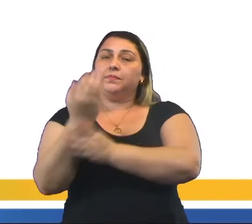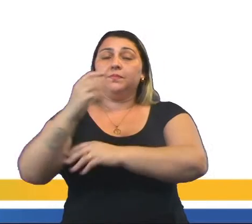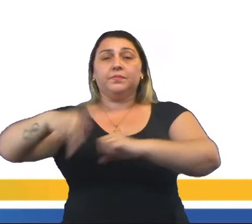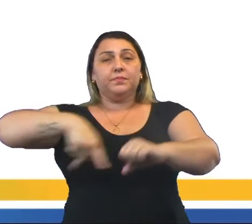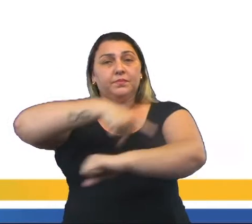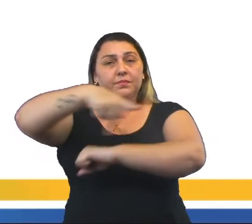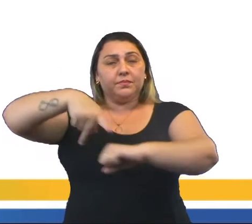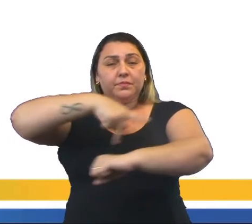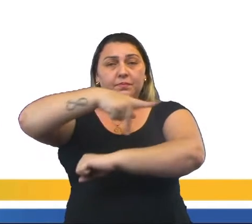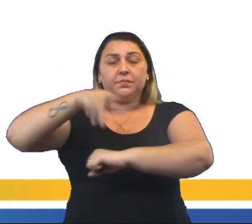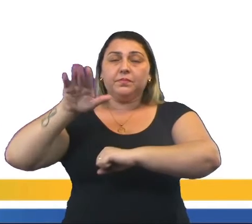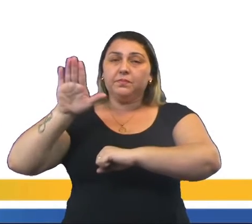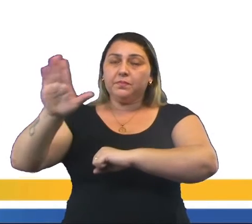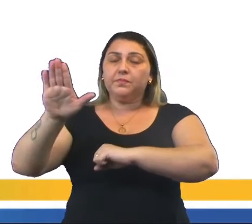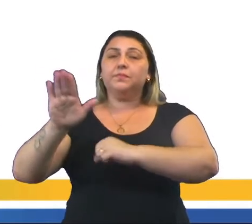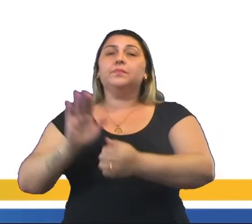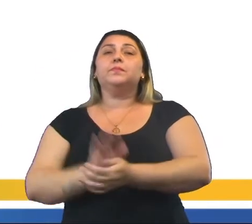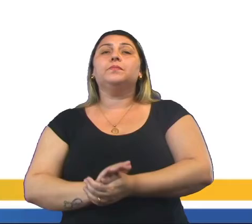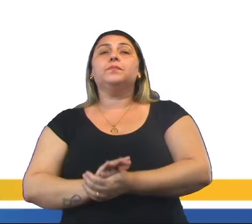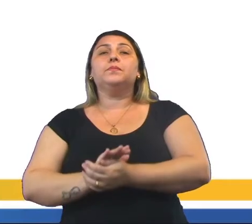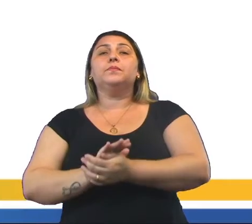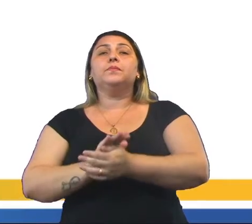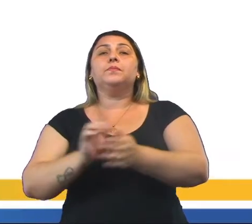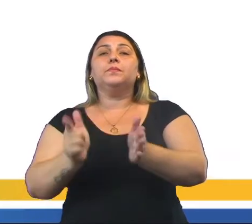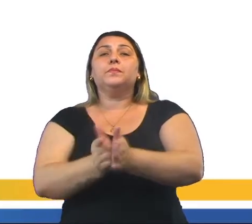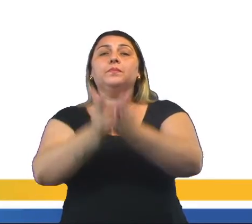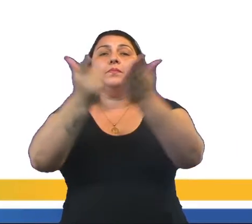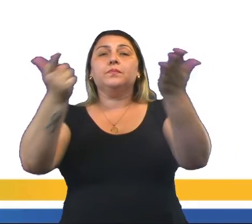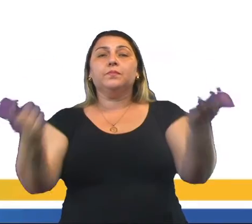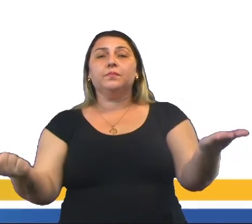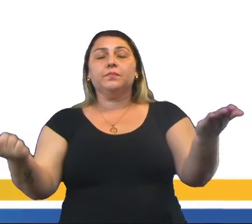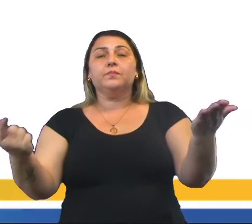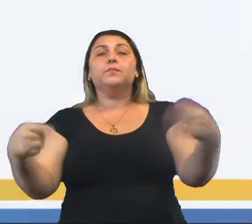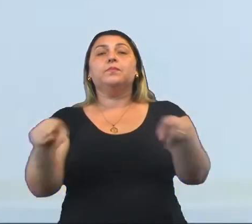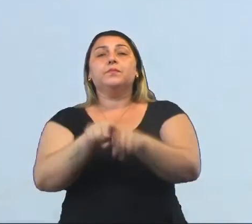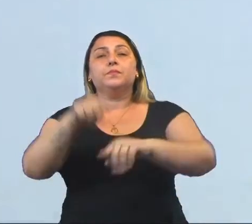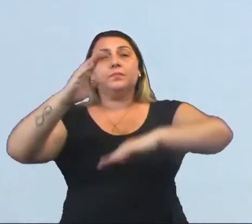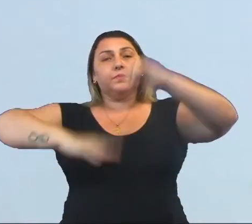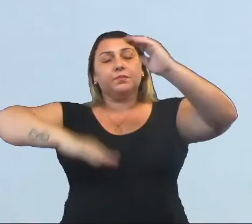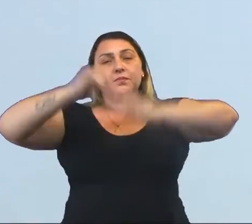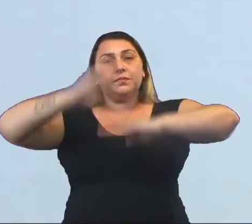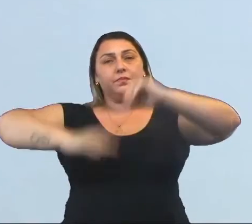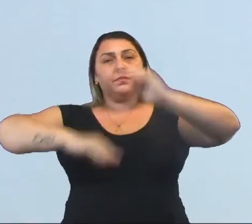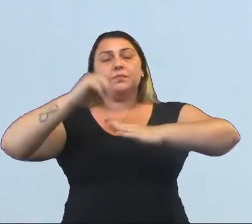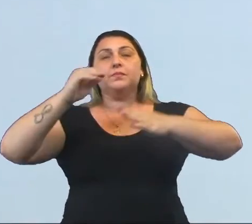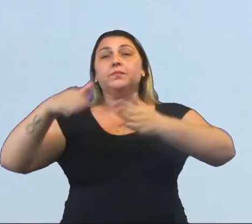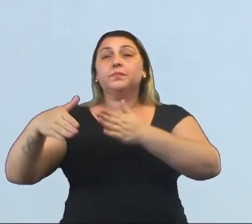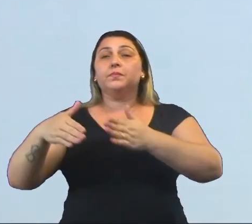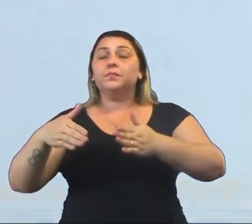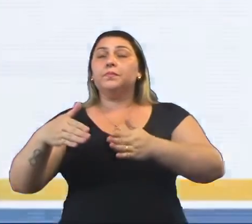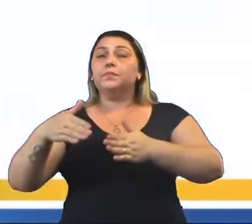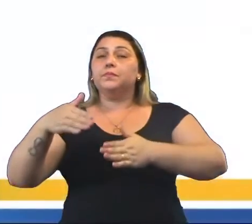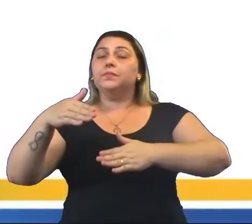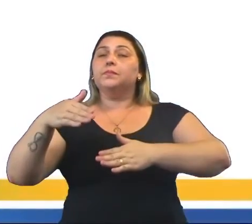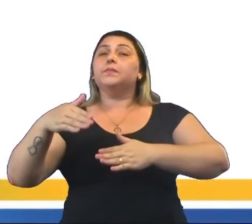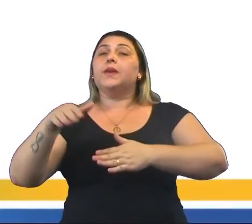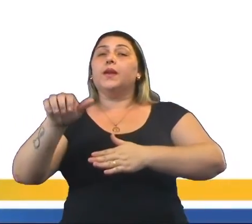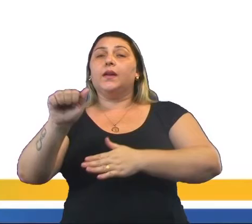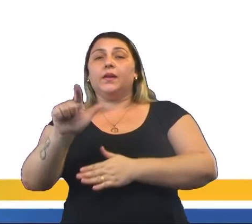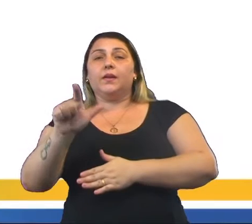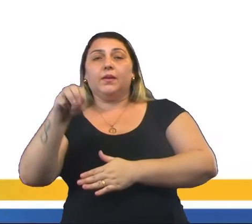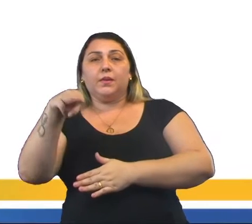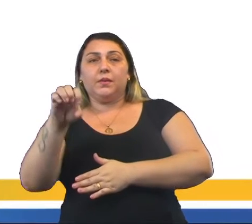país, e lá fundou um jornal, que ele era jornalista também. E é bem interessante o trajeto de Almeida